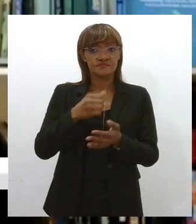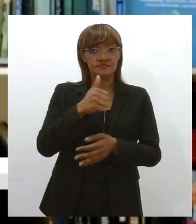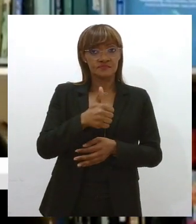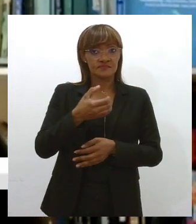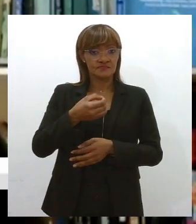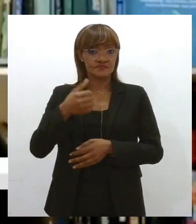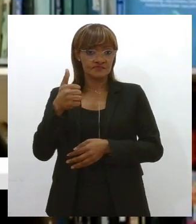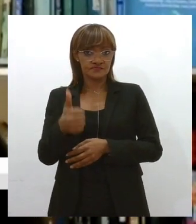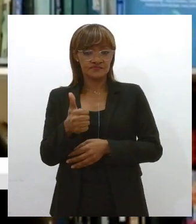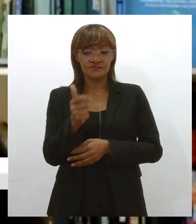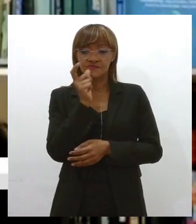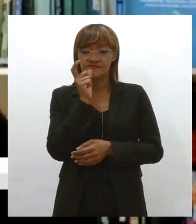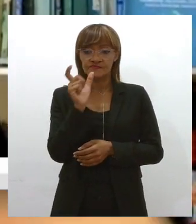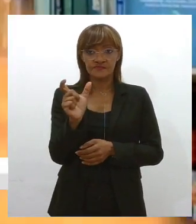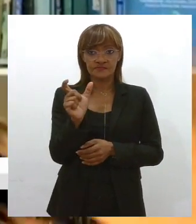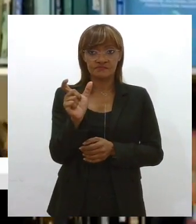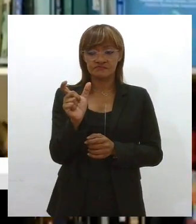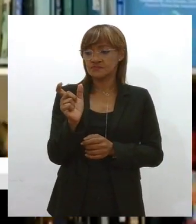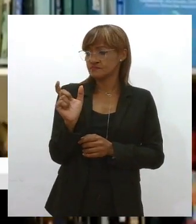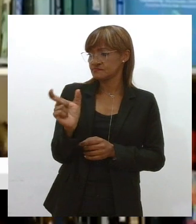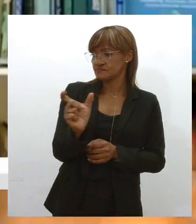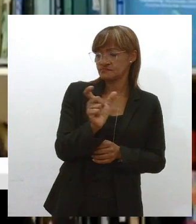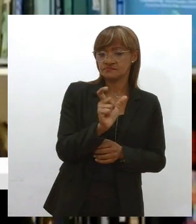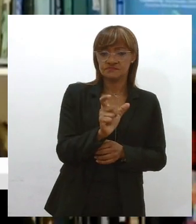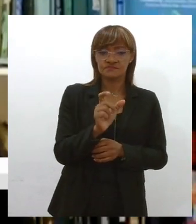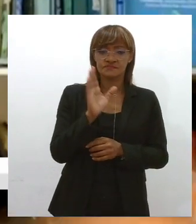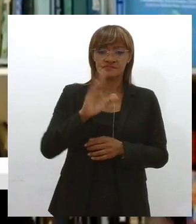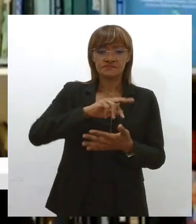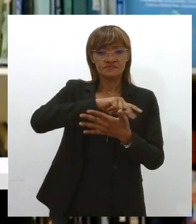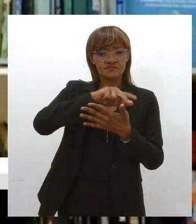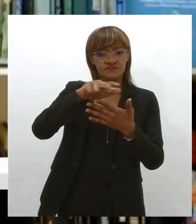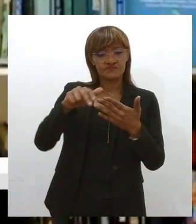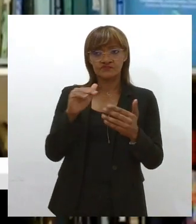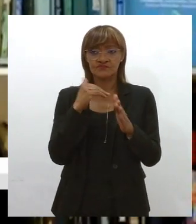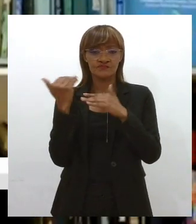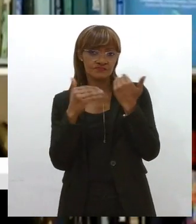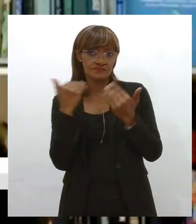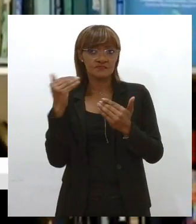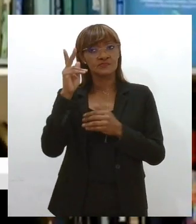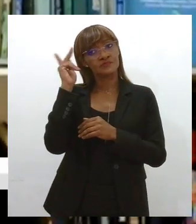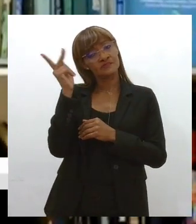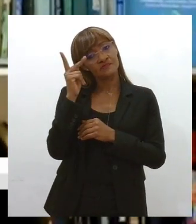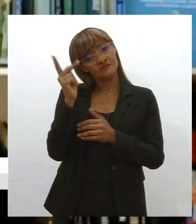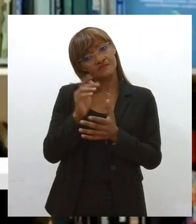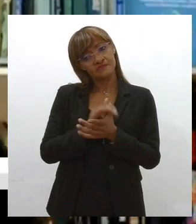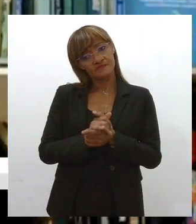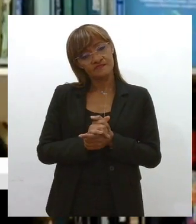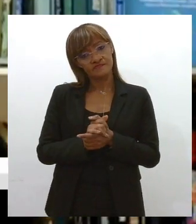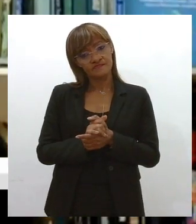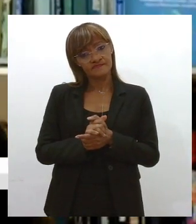101 palavras que tenham a ver com a morte nos mais variados âmbitos, seja histórico, antropológico,